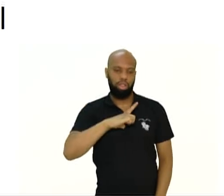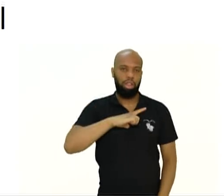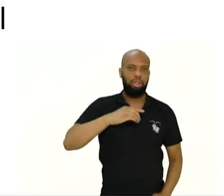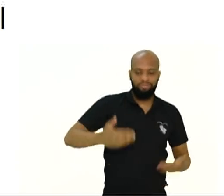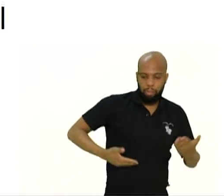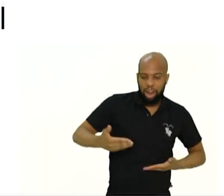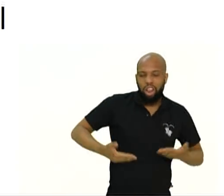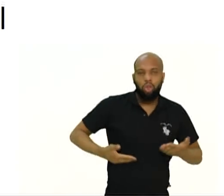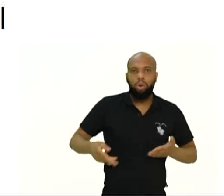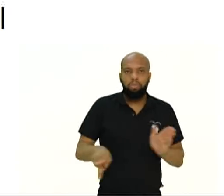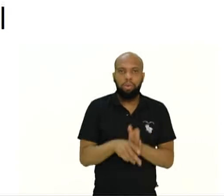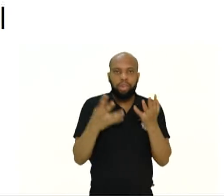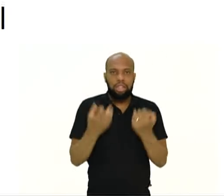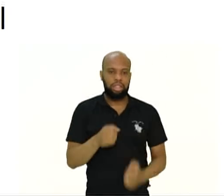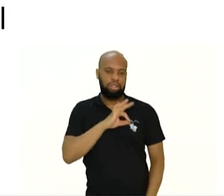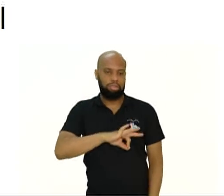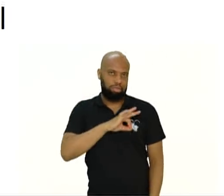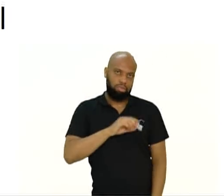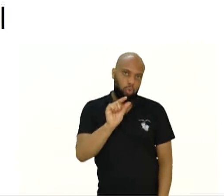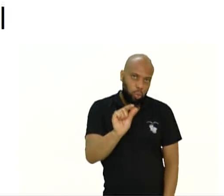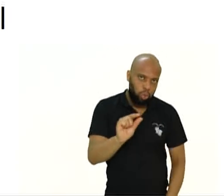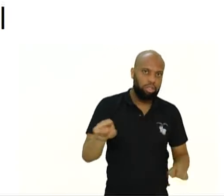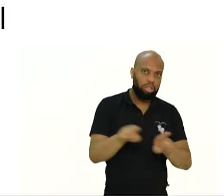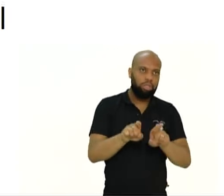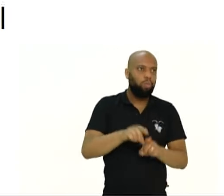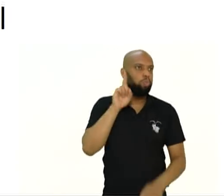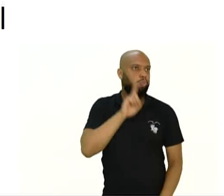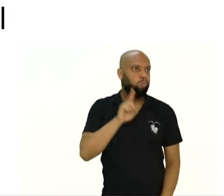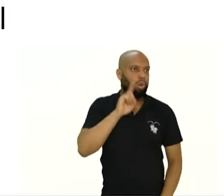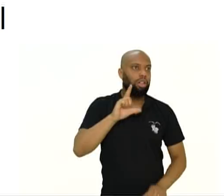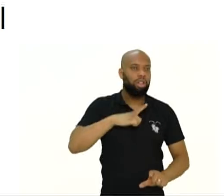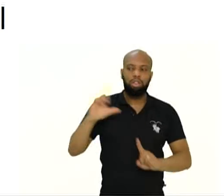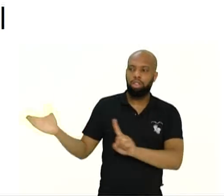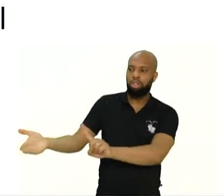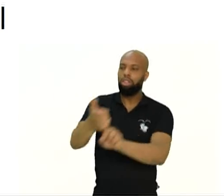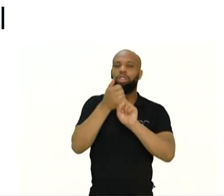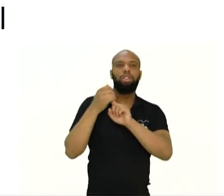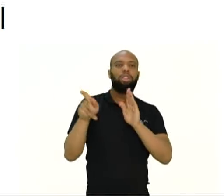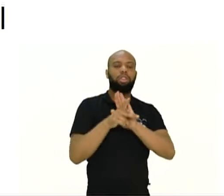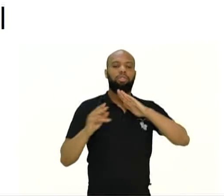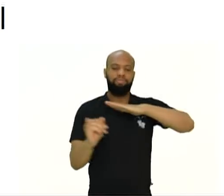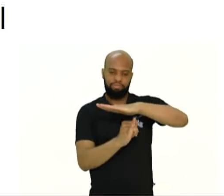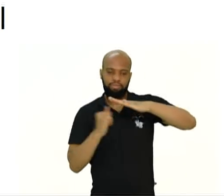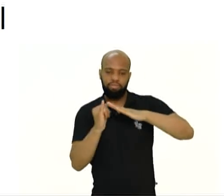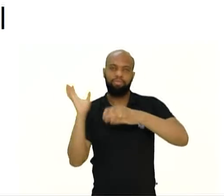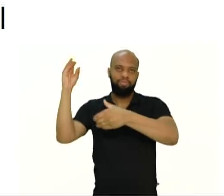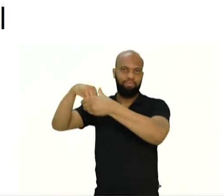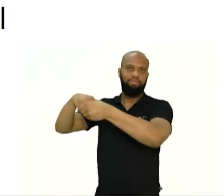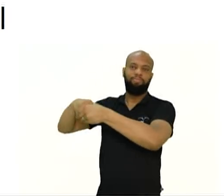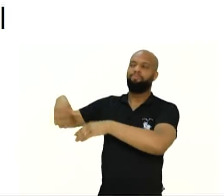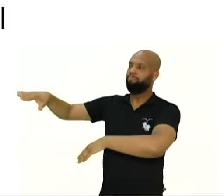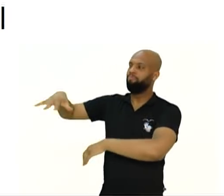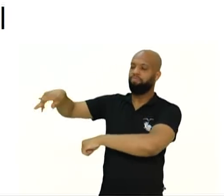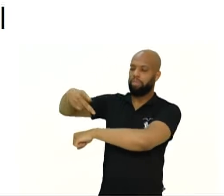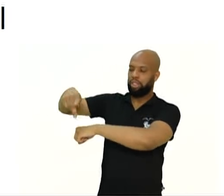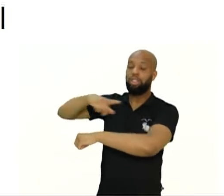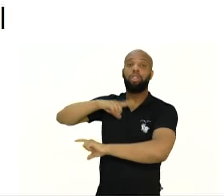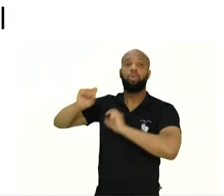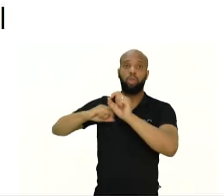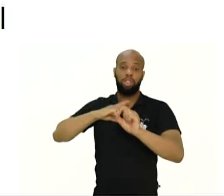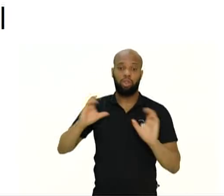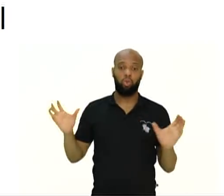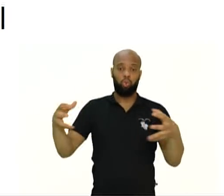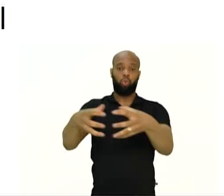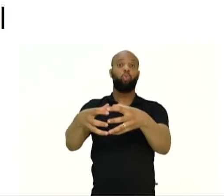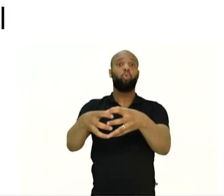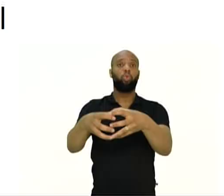barata e, sobretudo, os Estados Unidos passaram a dominar o parque industrial desse país. Por quê? Nós temos um bloco